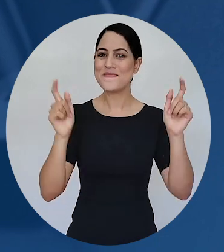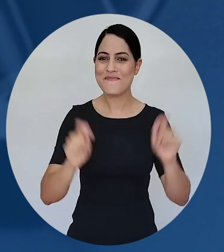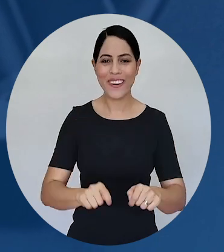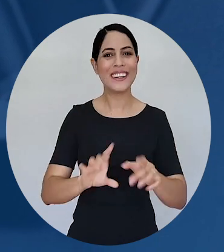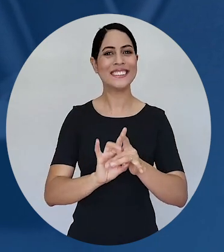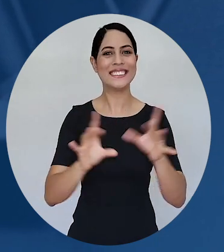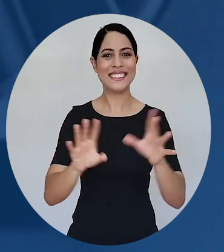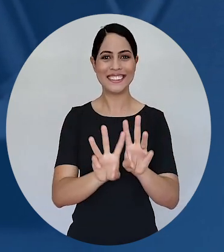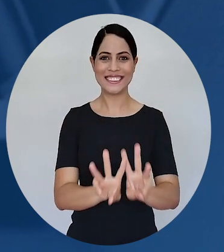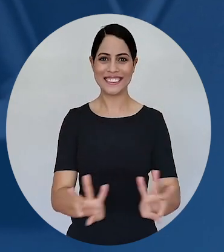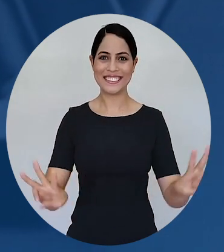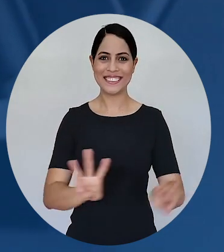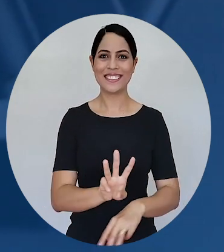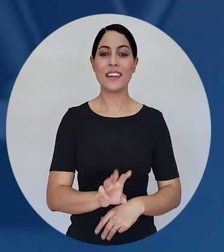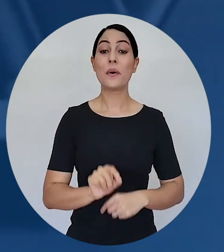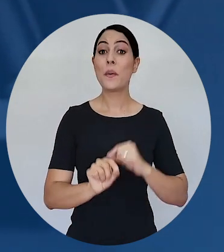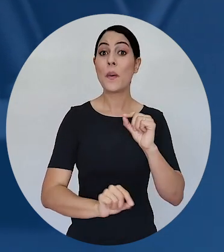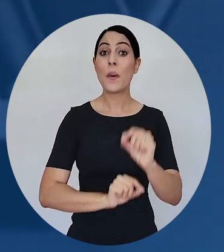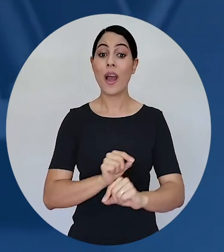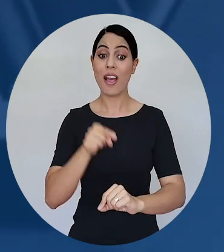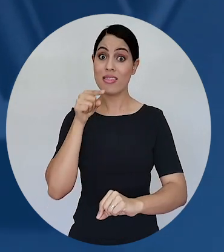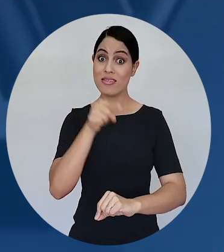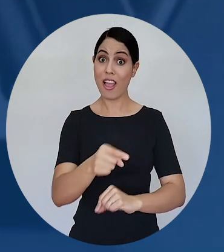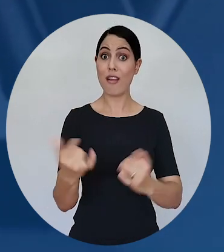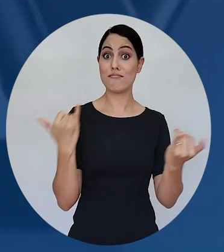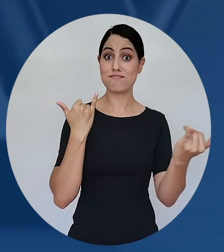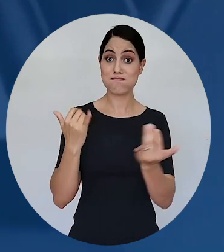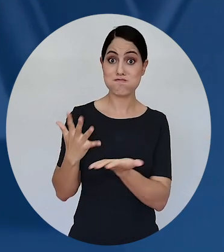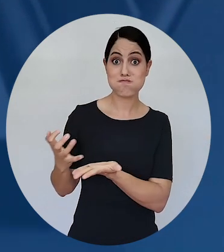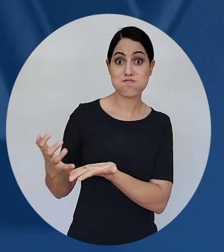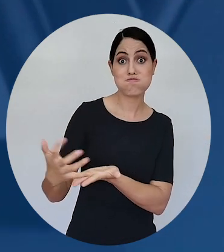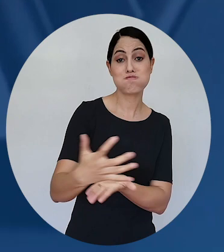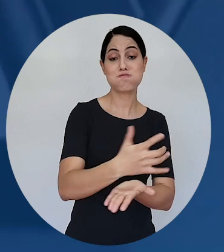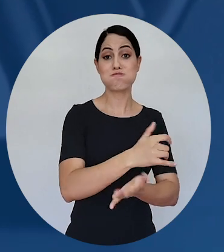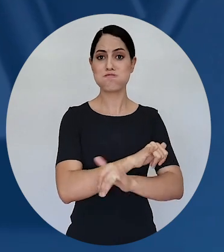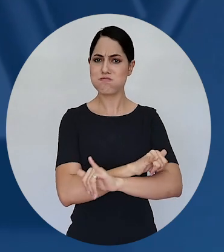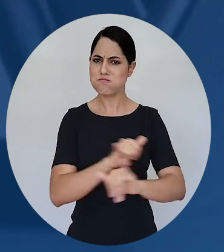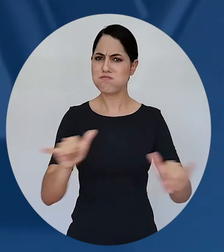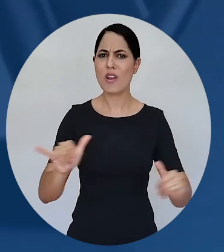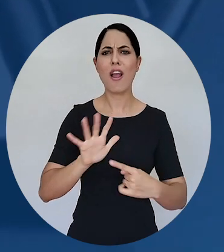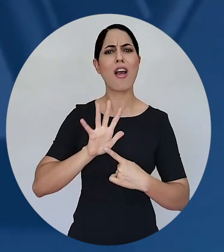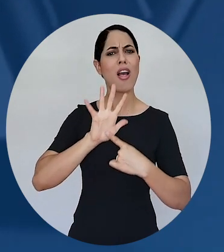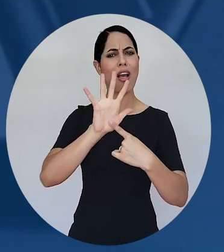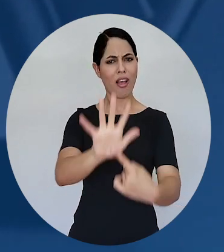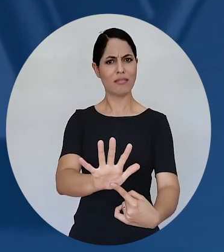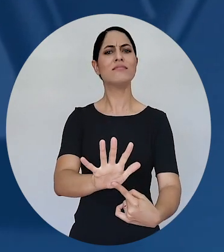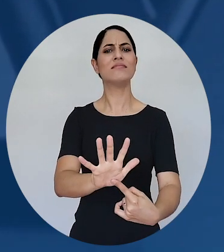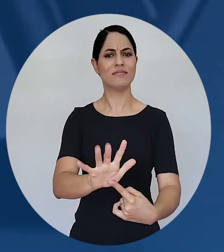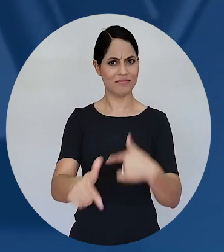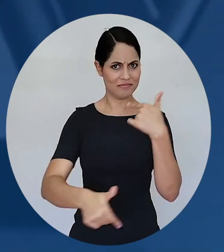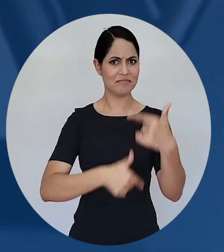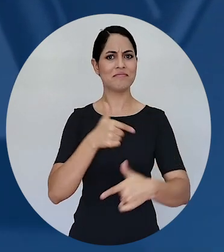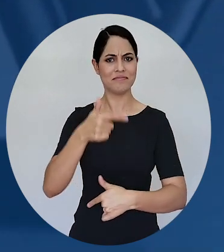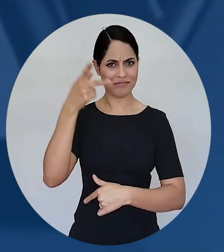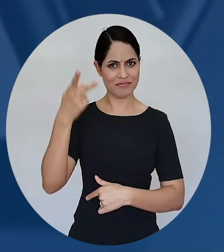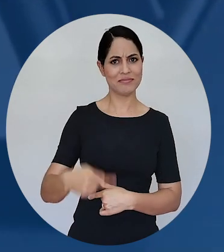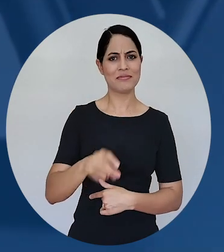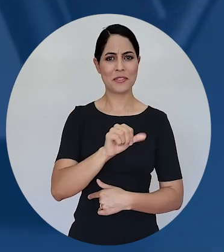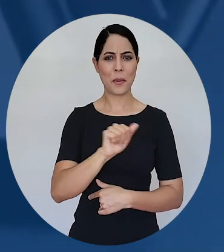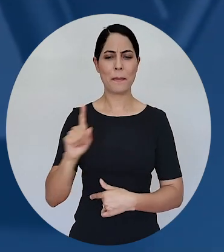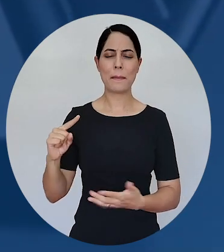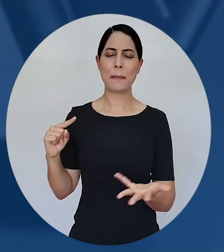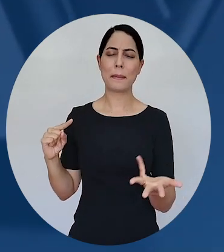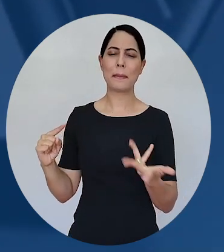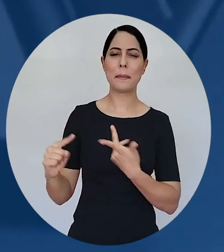Nacional. Não esqueça também de acessar o nosso site. Lá você encontra as últimas notícias, os destaques de cada dia